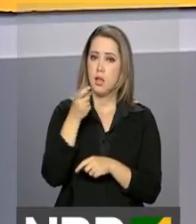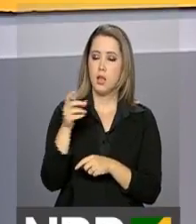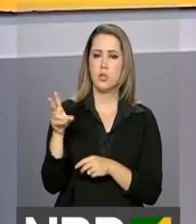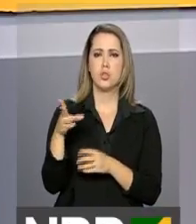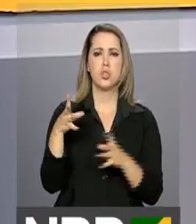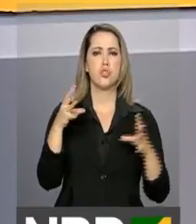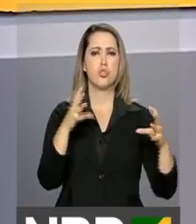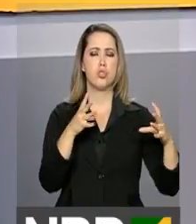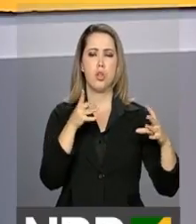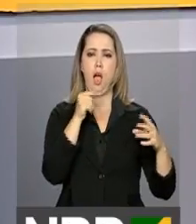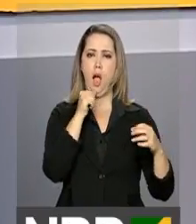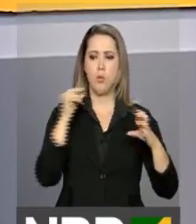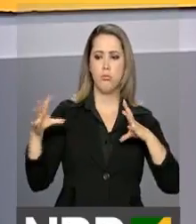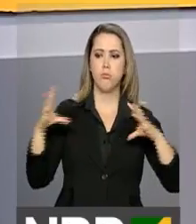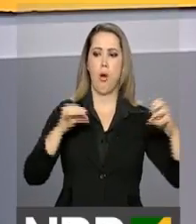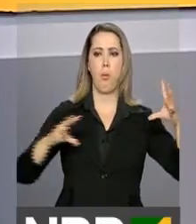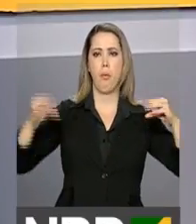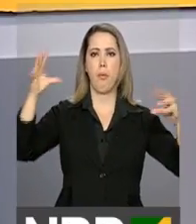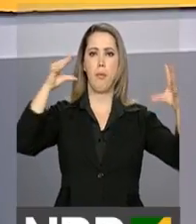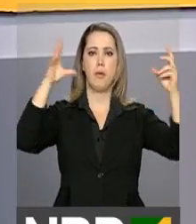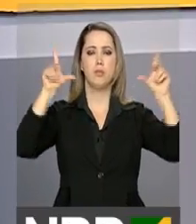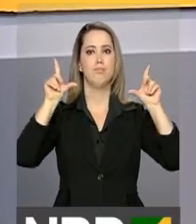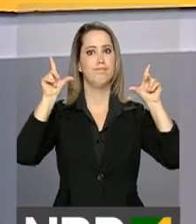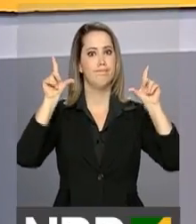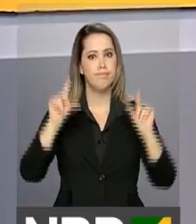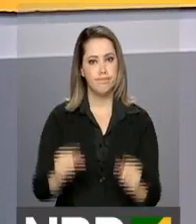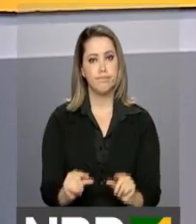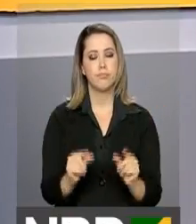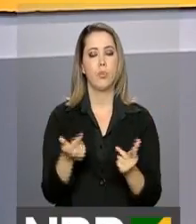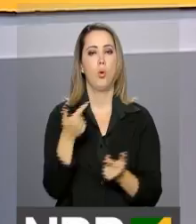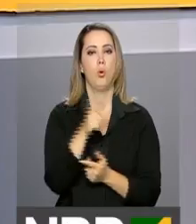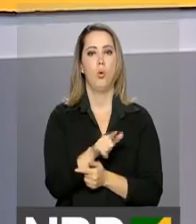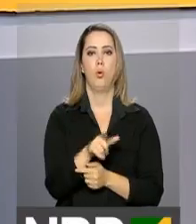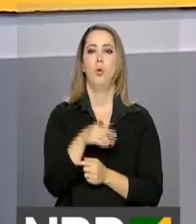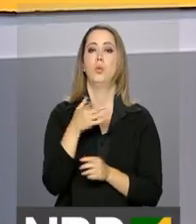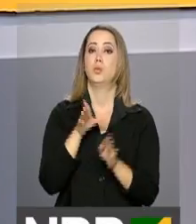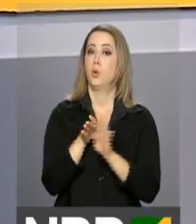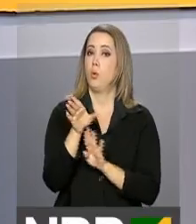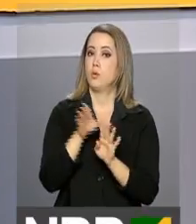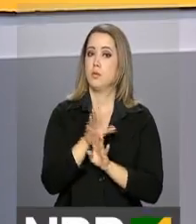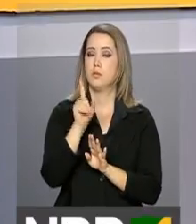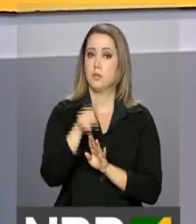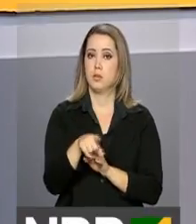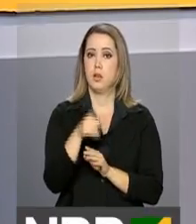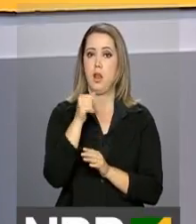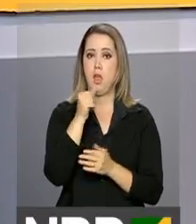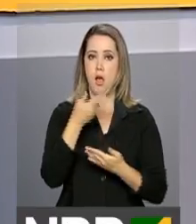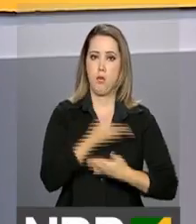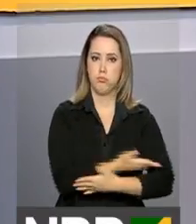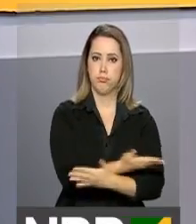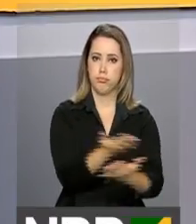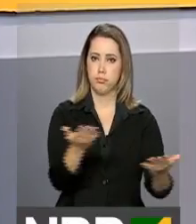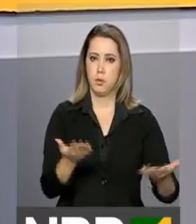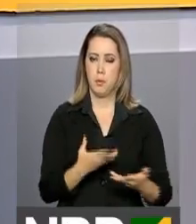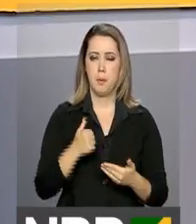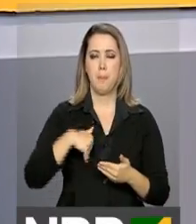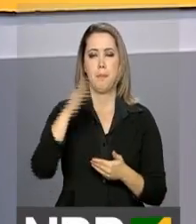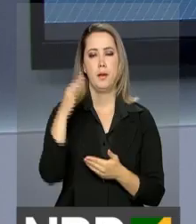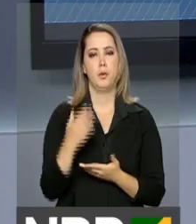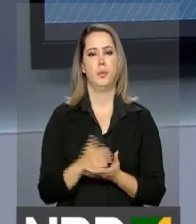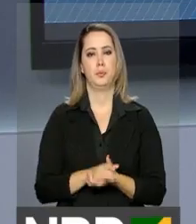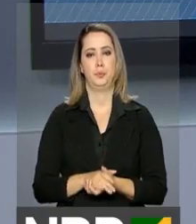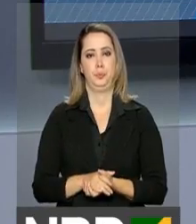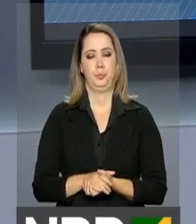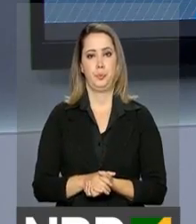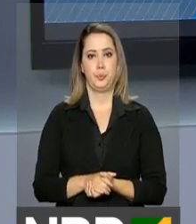de umidade ficam ainda mais baixas outra dica é deixar uma bacia com água nos ambientes para aumentar a umidade